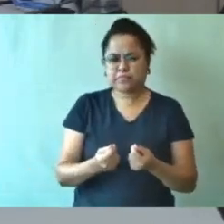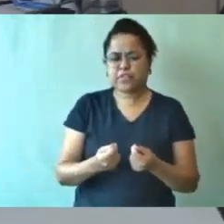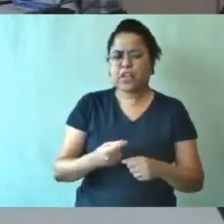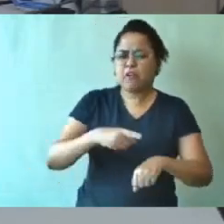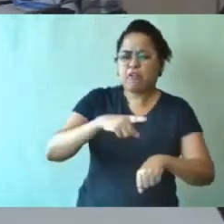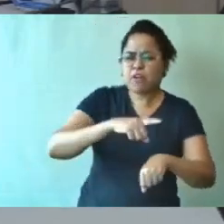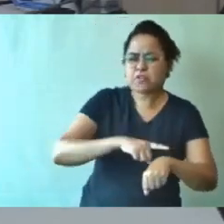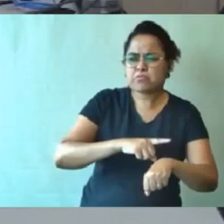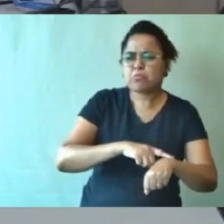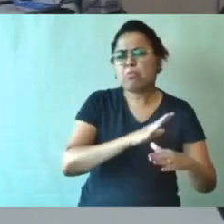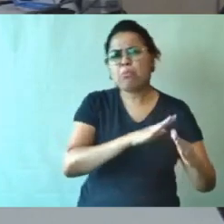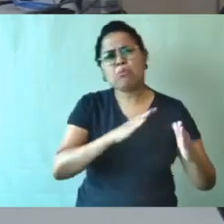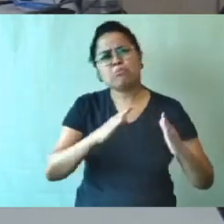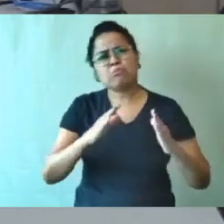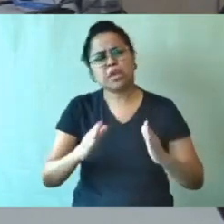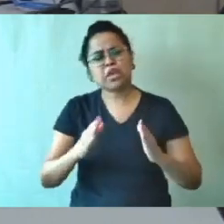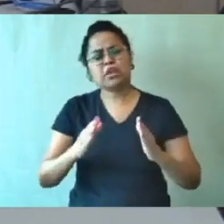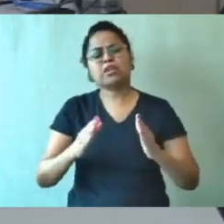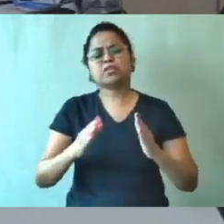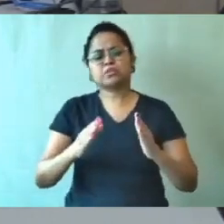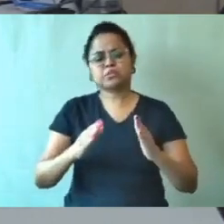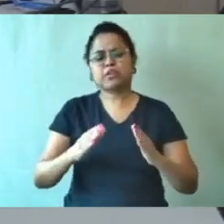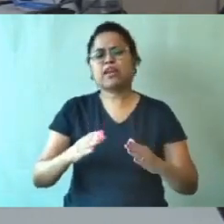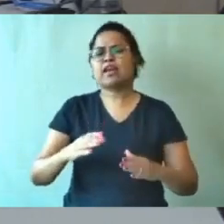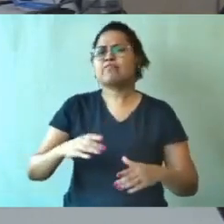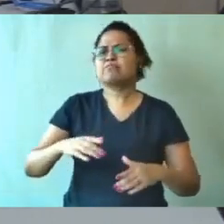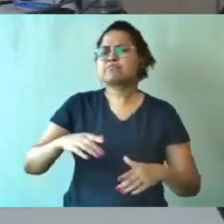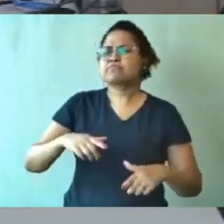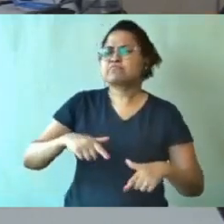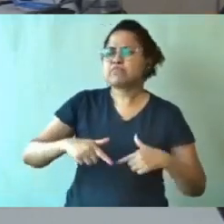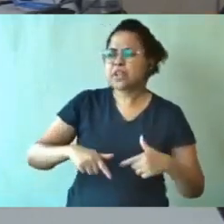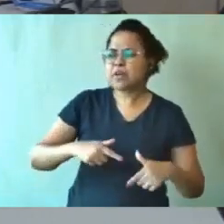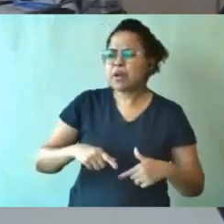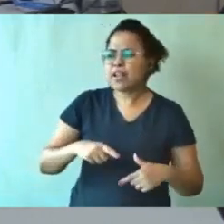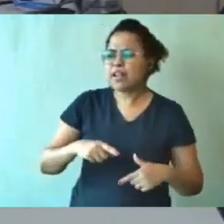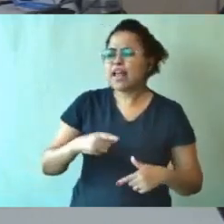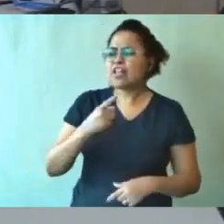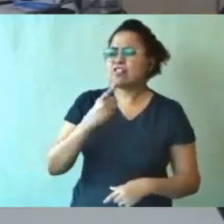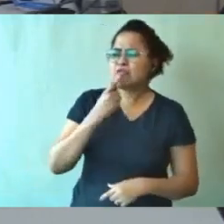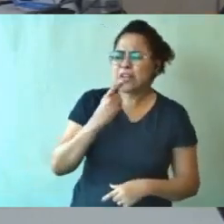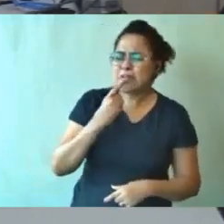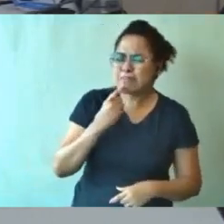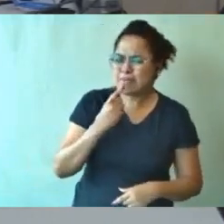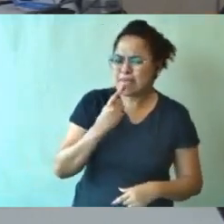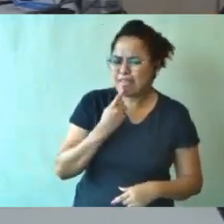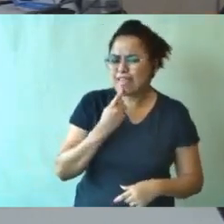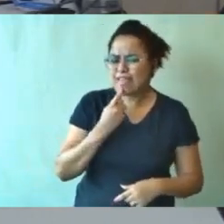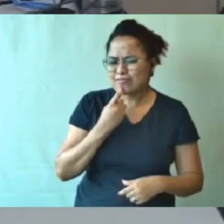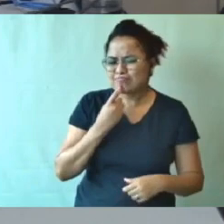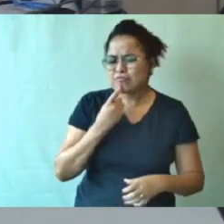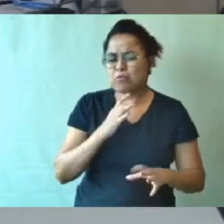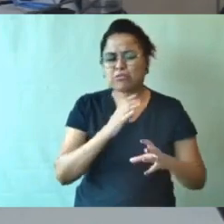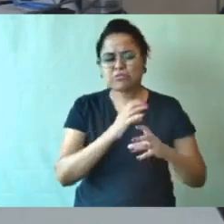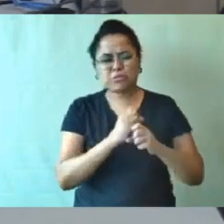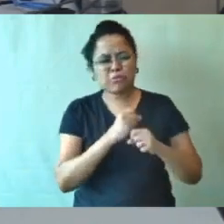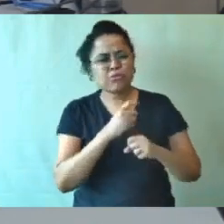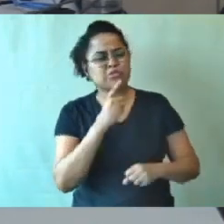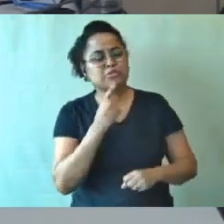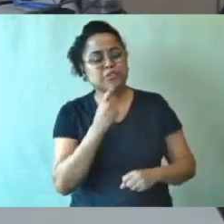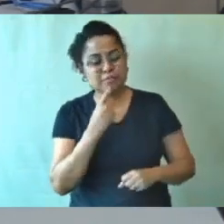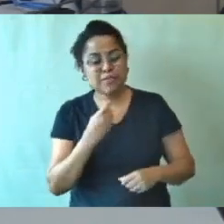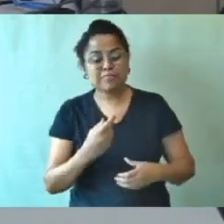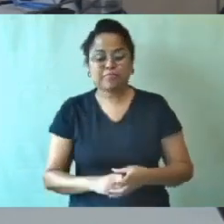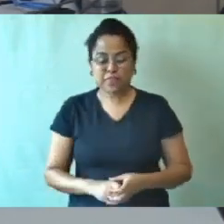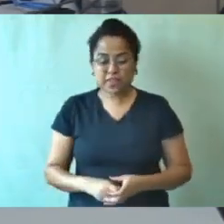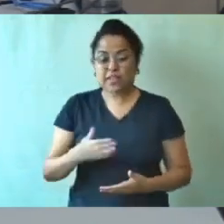mobilidade, trabalhar no vermelho, igual vocês já informaram em alguns momentos, eu acredito que as empresas já deveriam